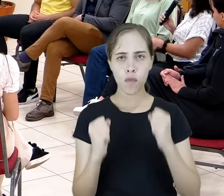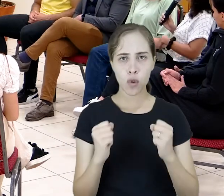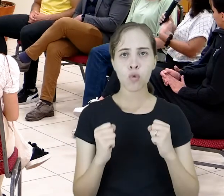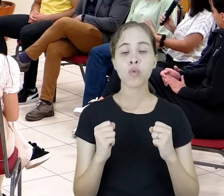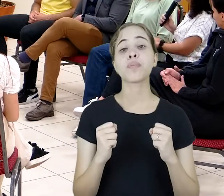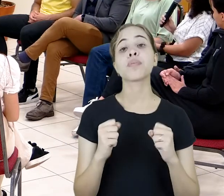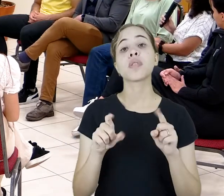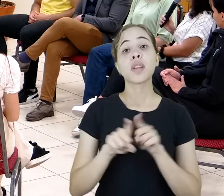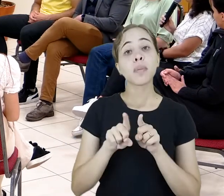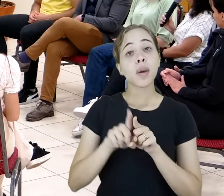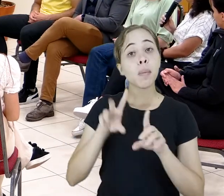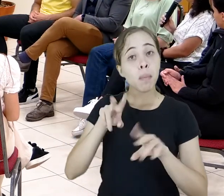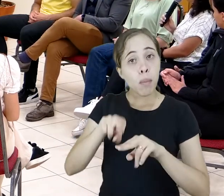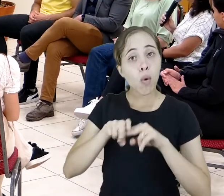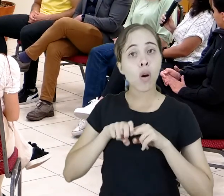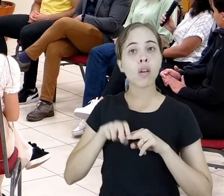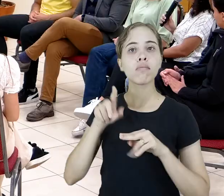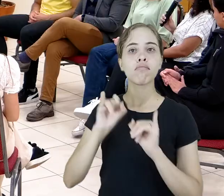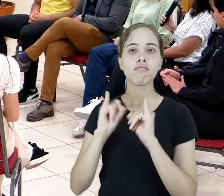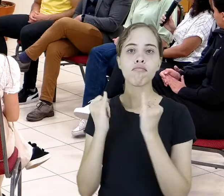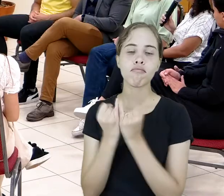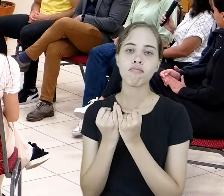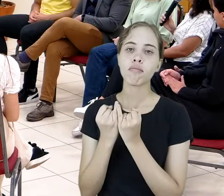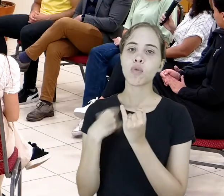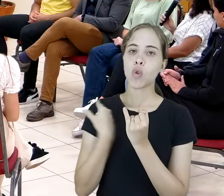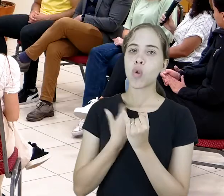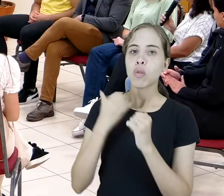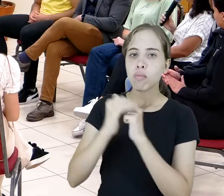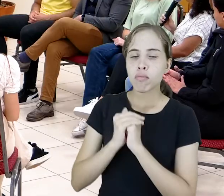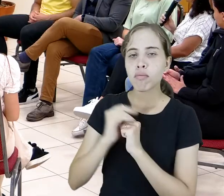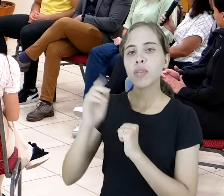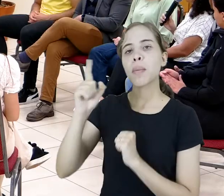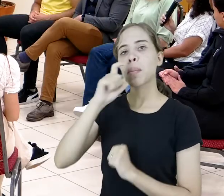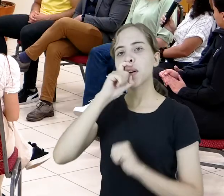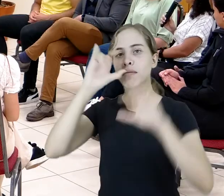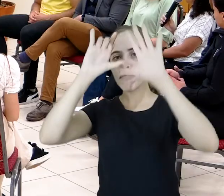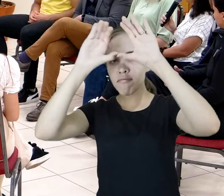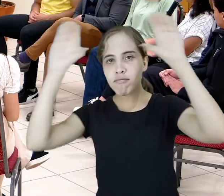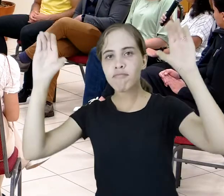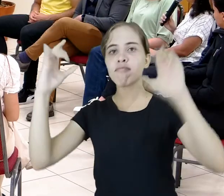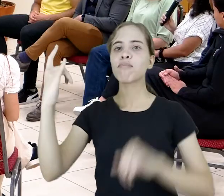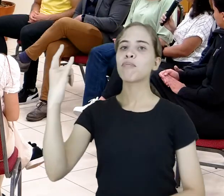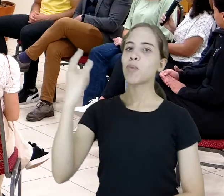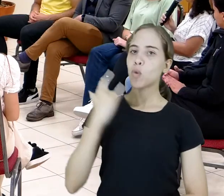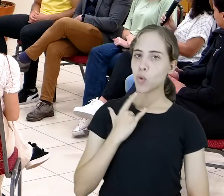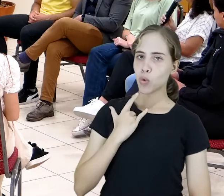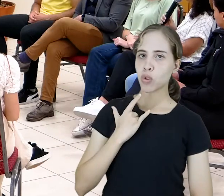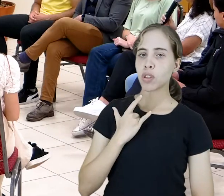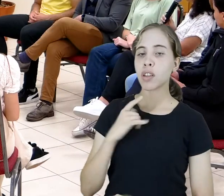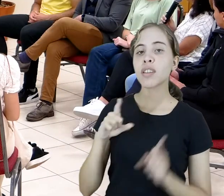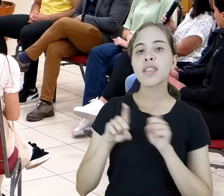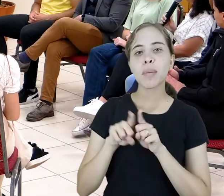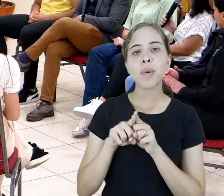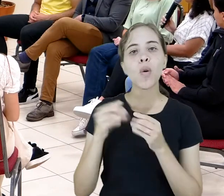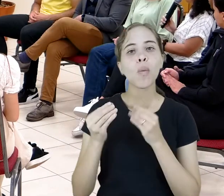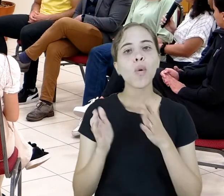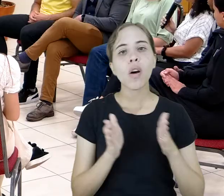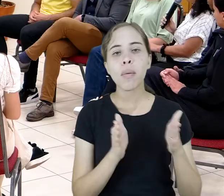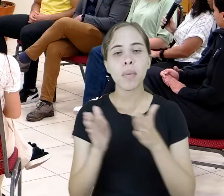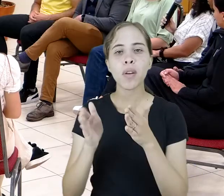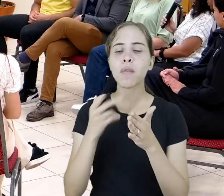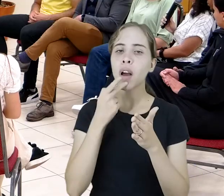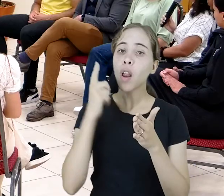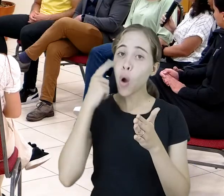ao responder às nossas orações, o Pai Celestial ele demonstra o amor dele por nós e mostra para a gente o caminho. Você está no